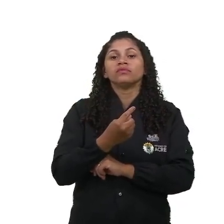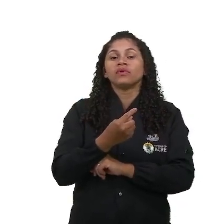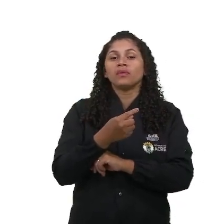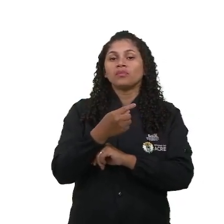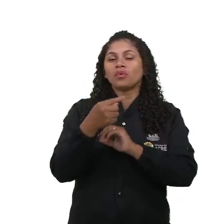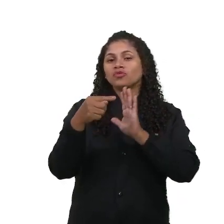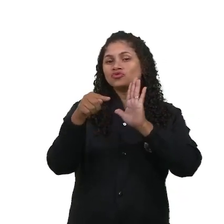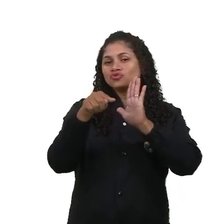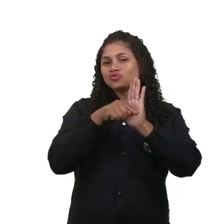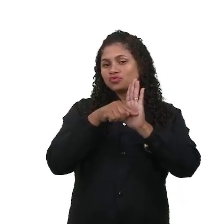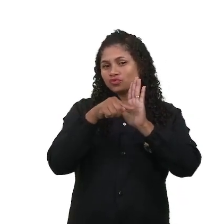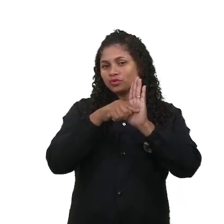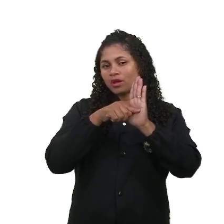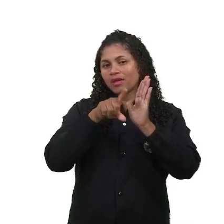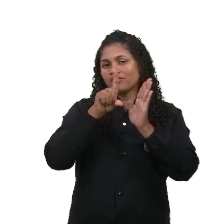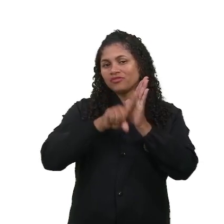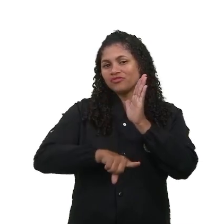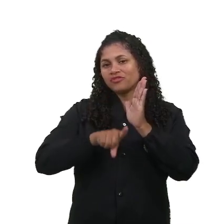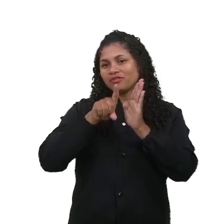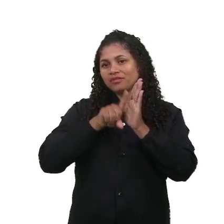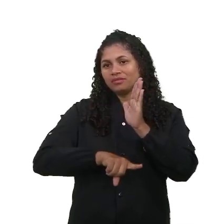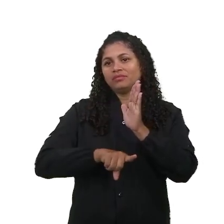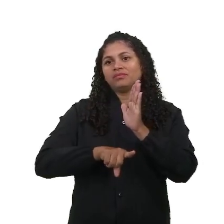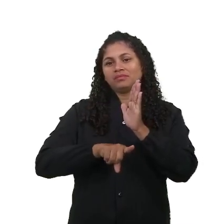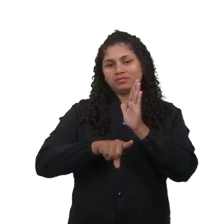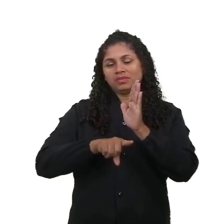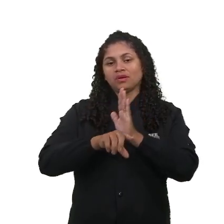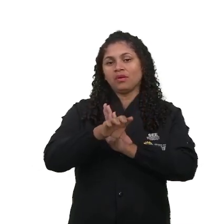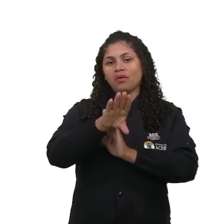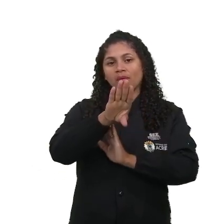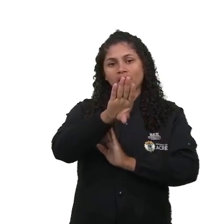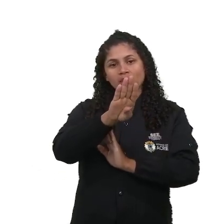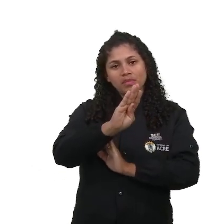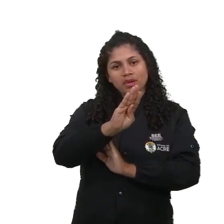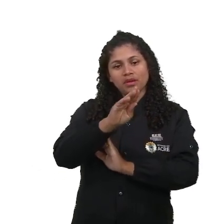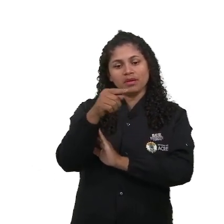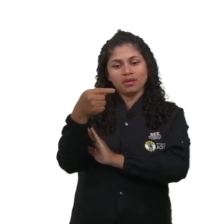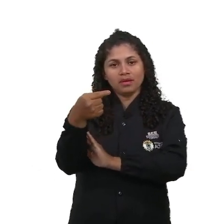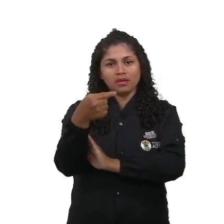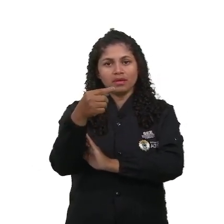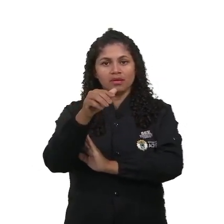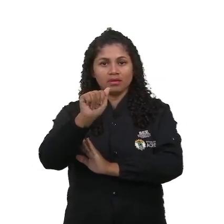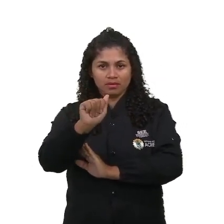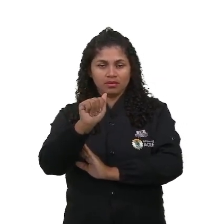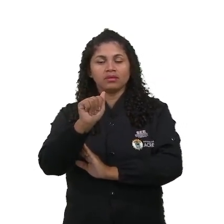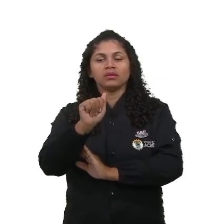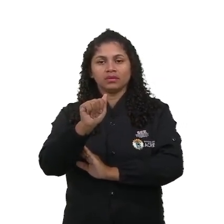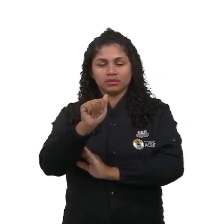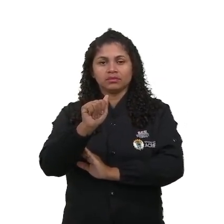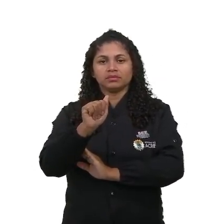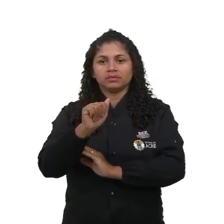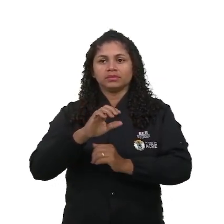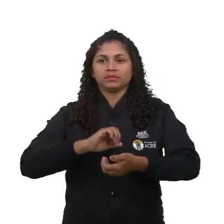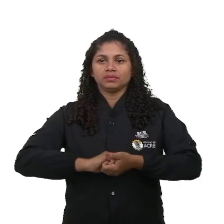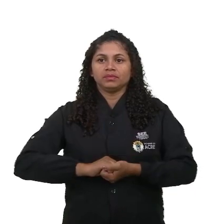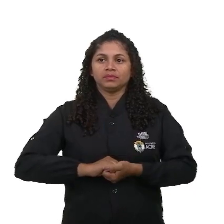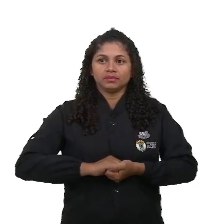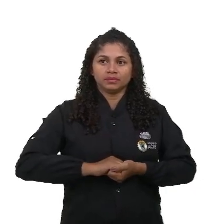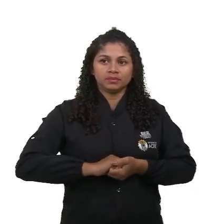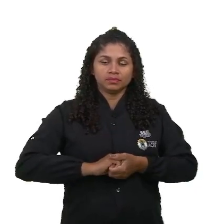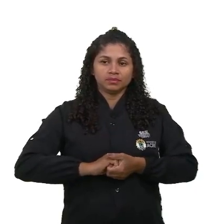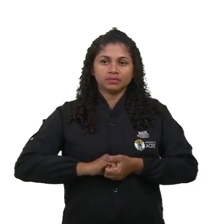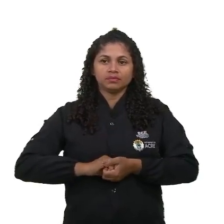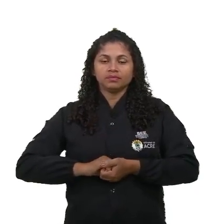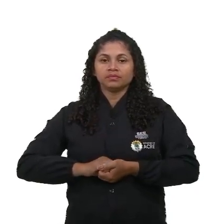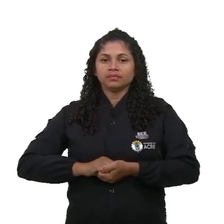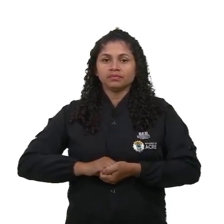do ponto A, do ponto B menos o ponto A. Isso aqui é um abuso de linguagem, na verdade, porque não se subtrai ponto em